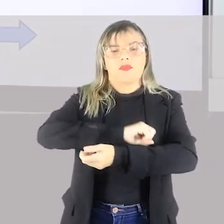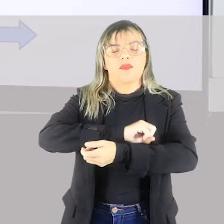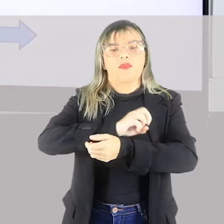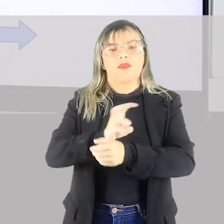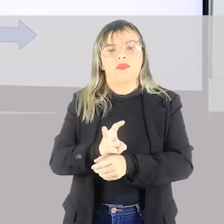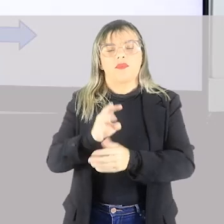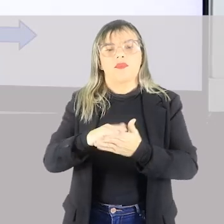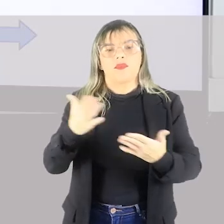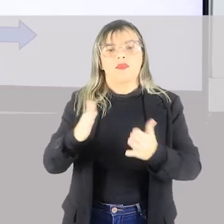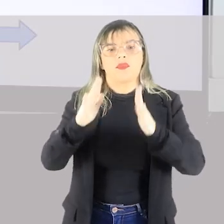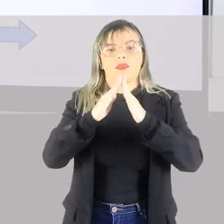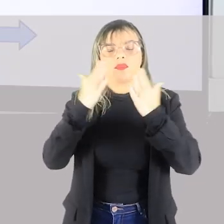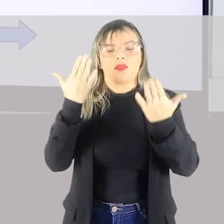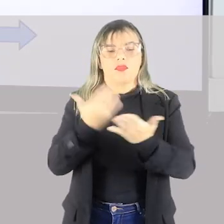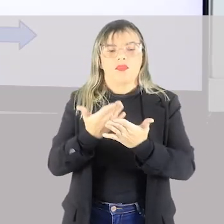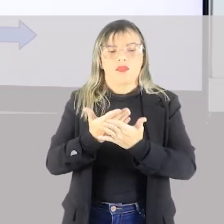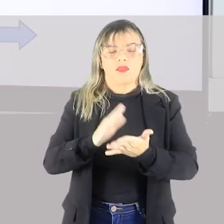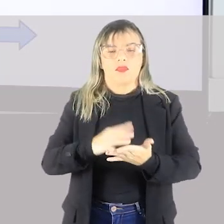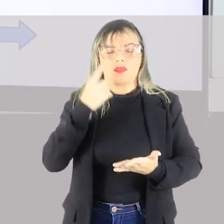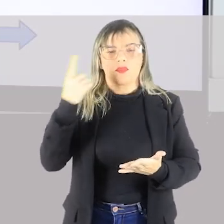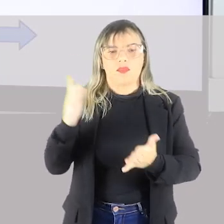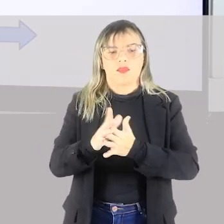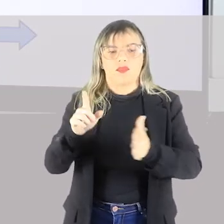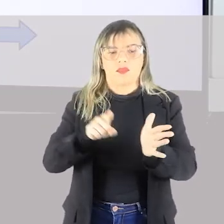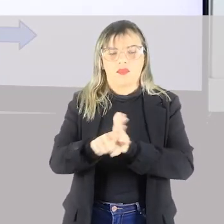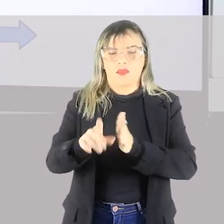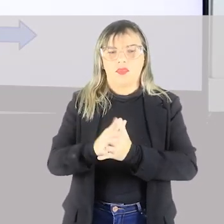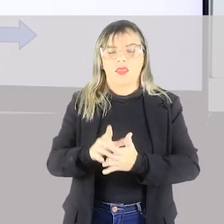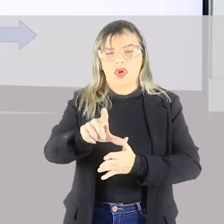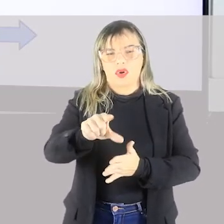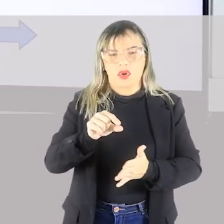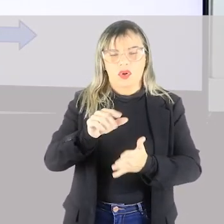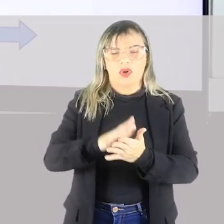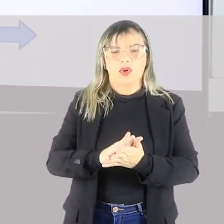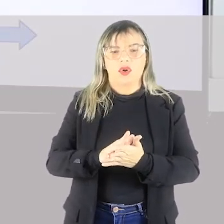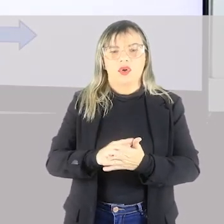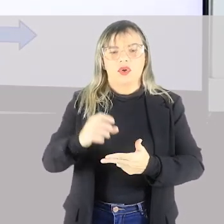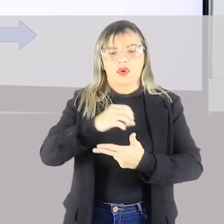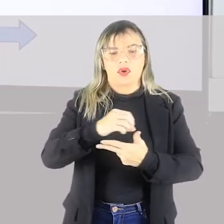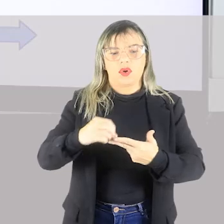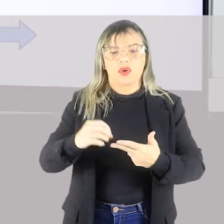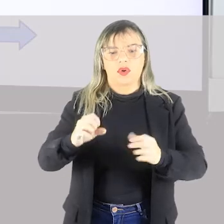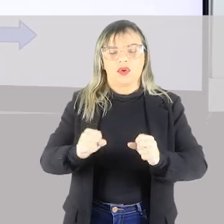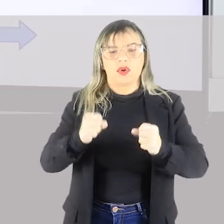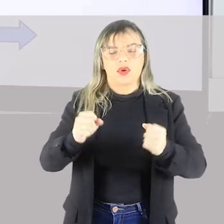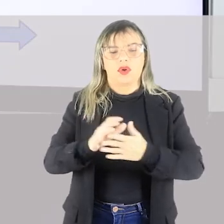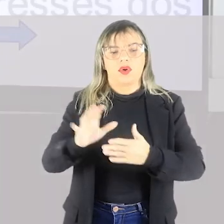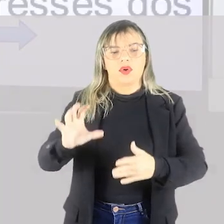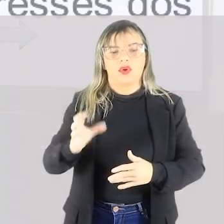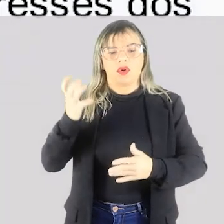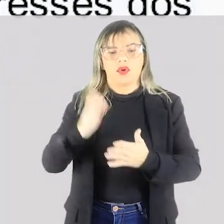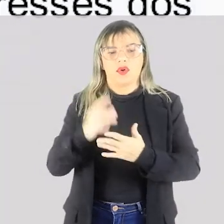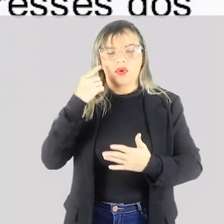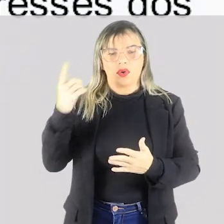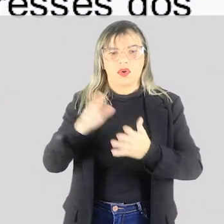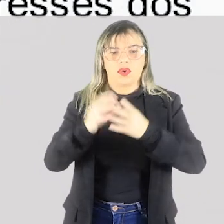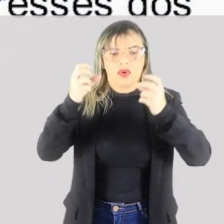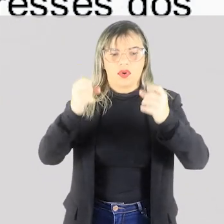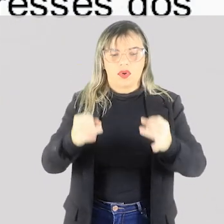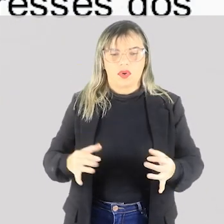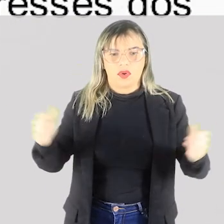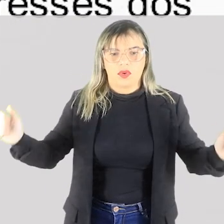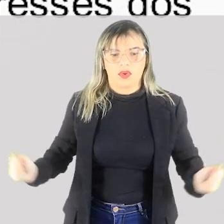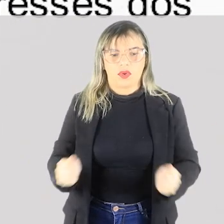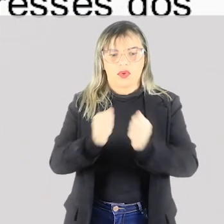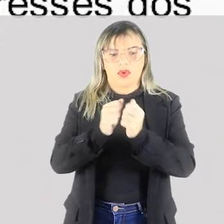numa prova da escola. Eu peguei uma questão do Enem, para a gente ver como é que isso pode acontecer, tá? Nessa questão diz o seguinte, acompanha